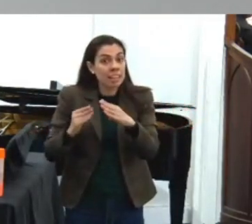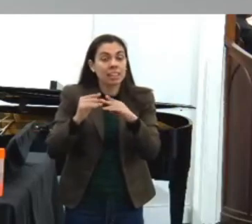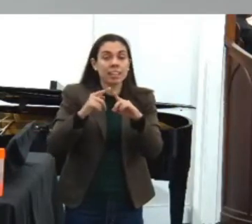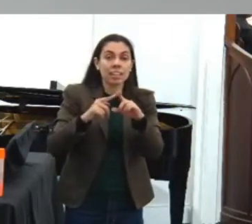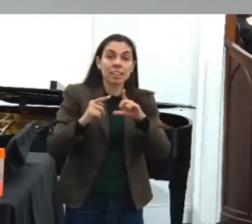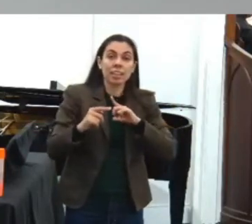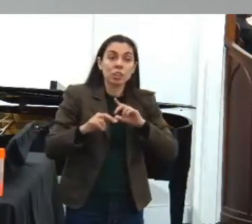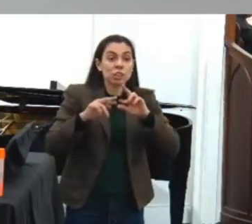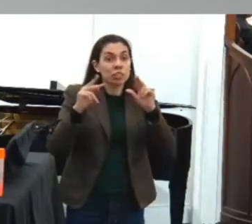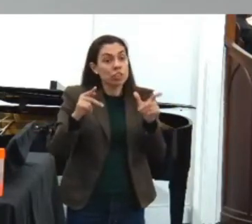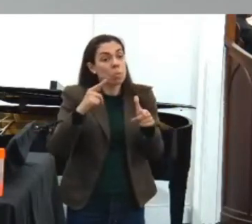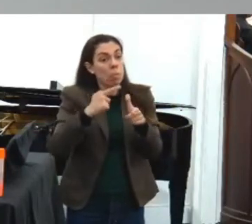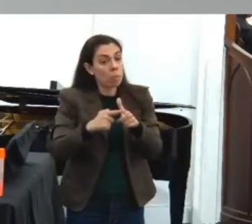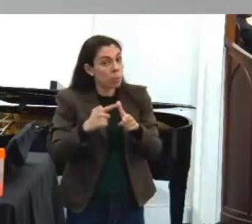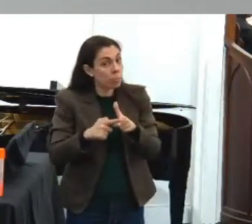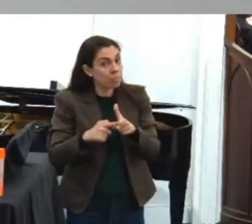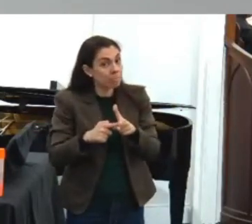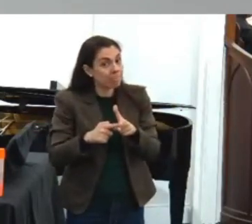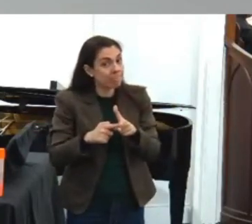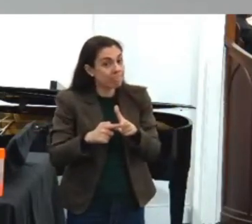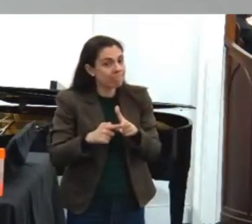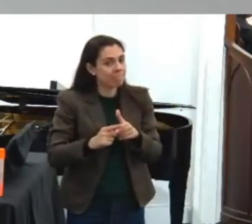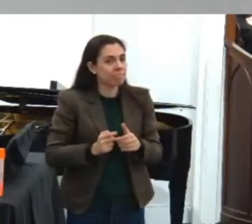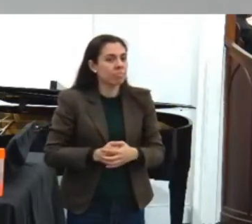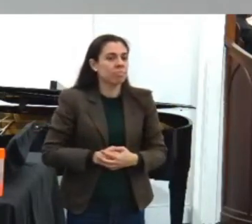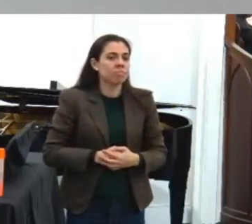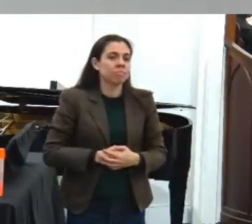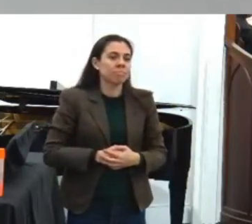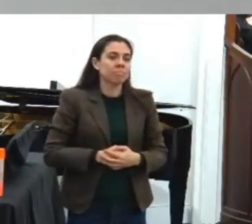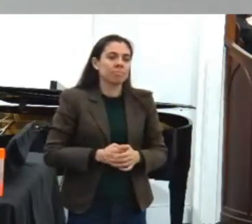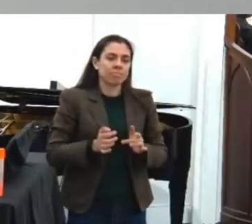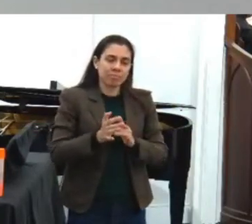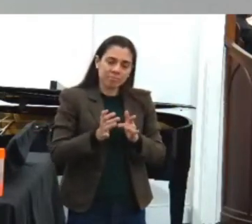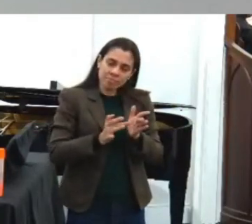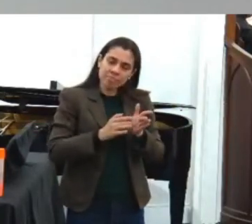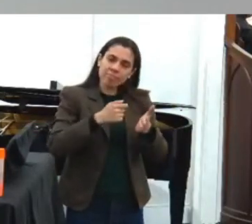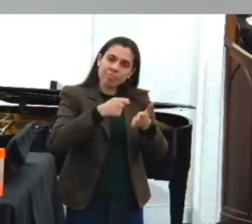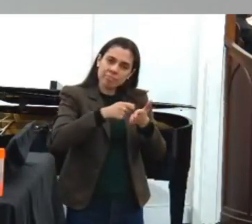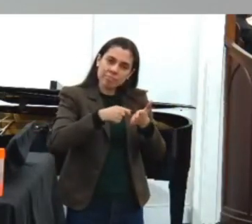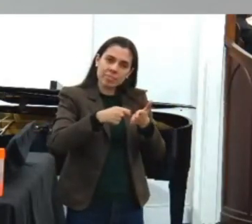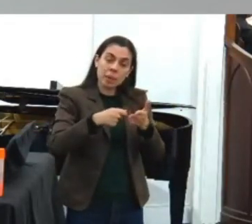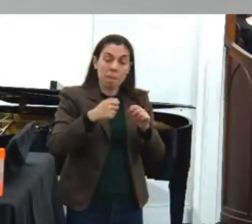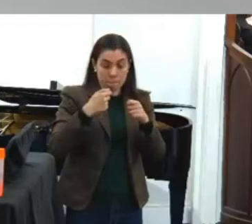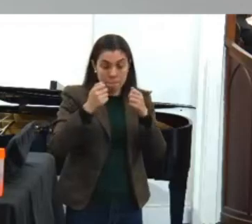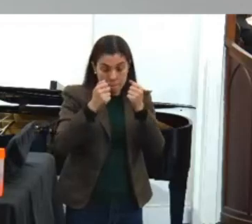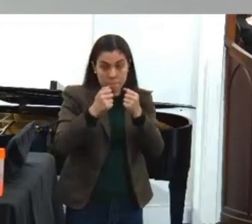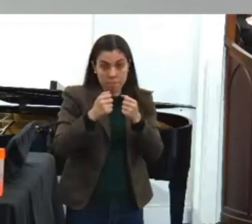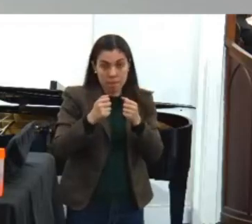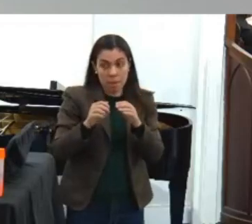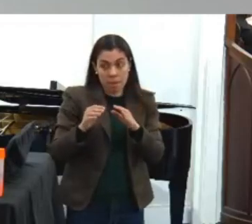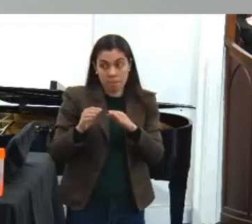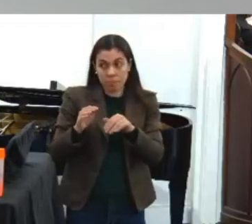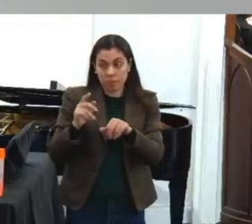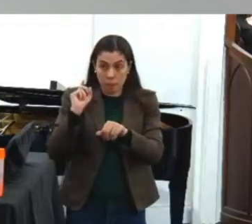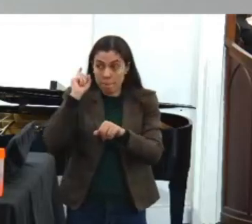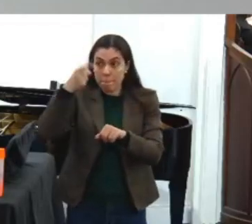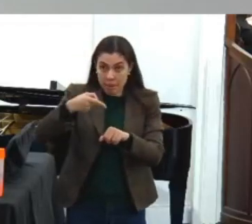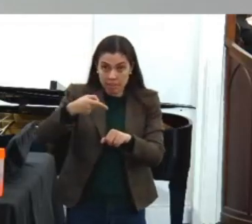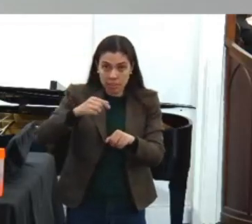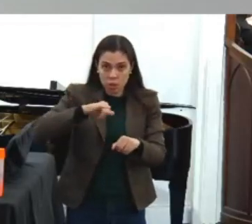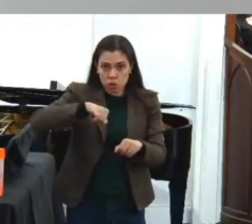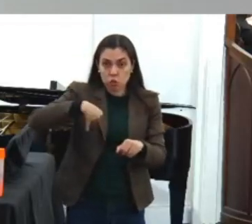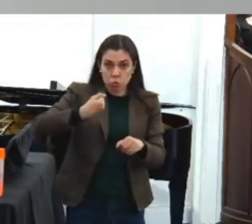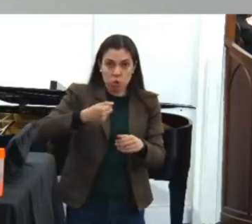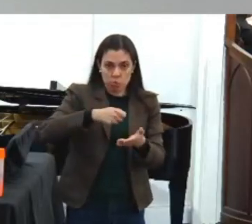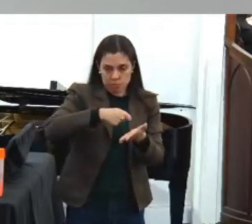das igrejas. Portanto, o remetente da carta está trazendo encorajamento,